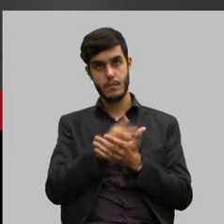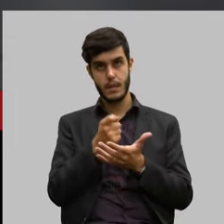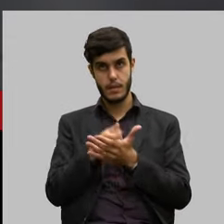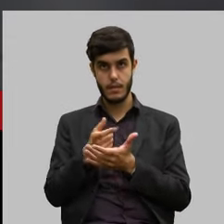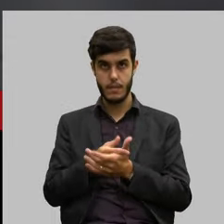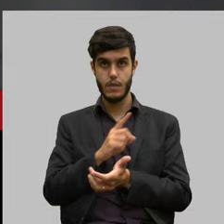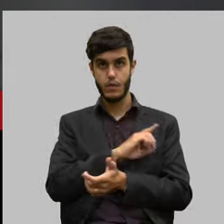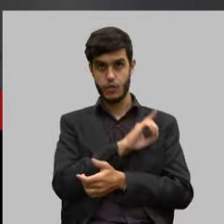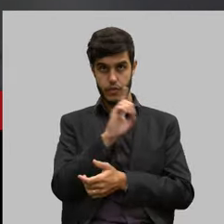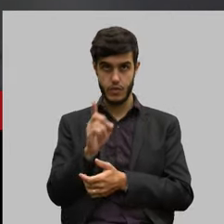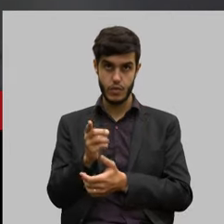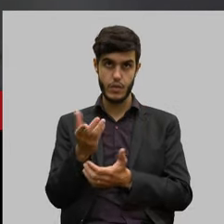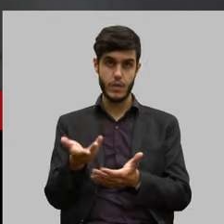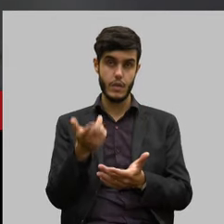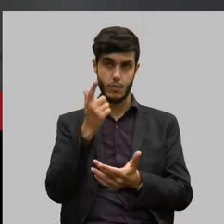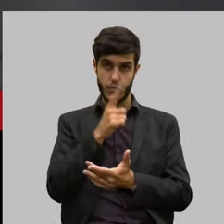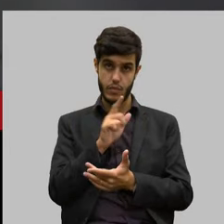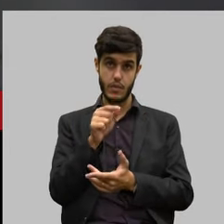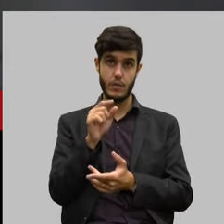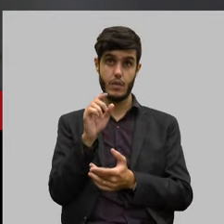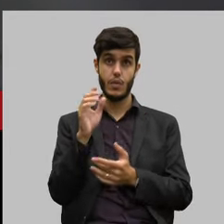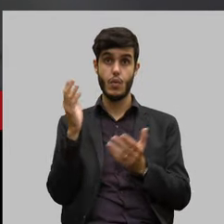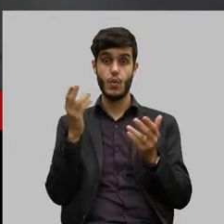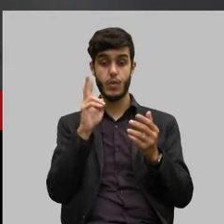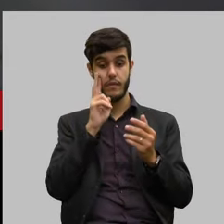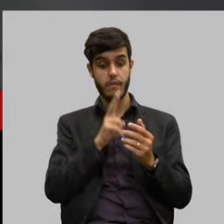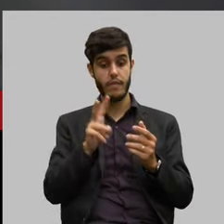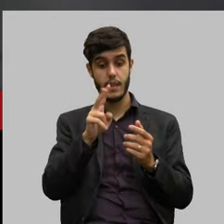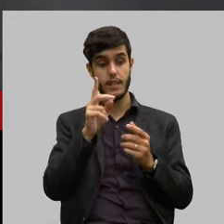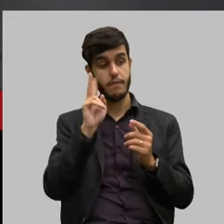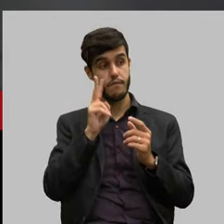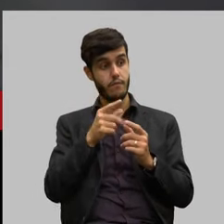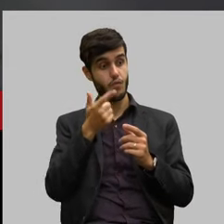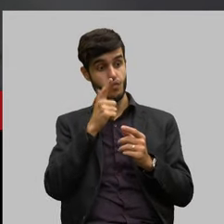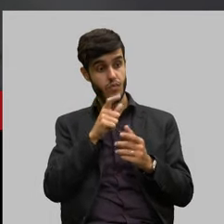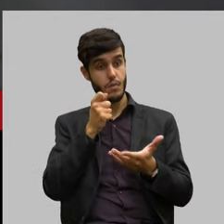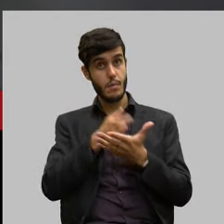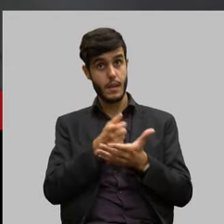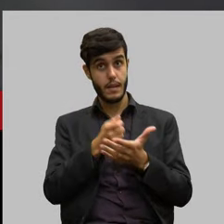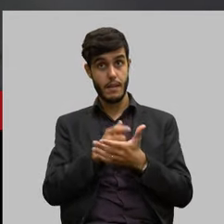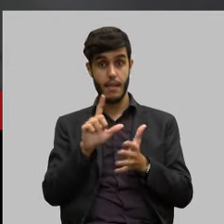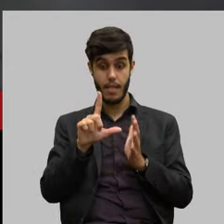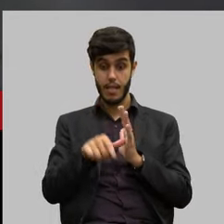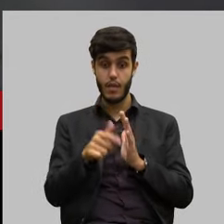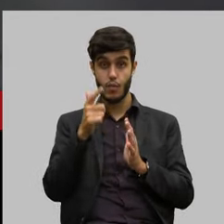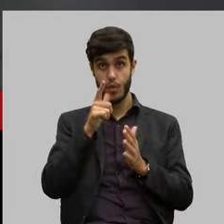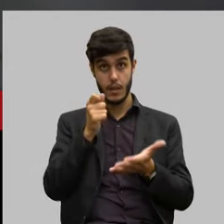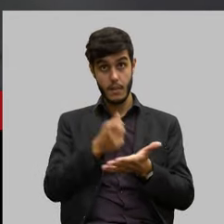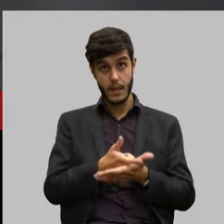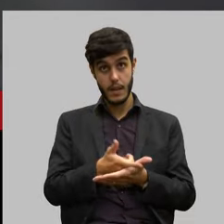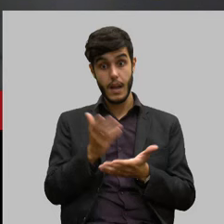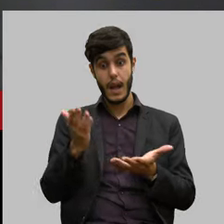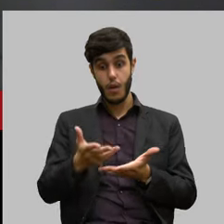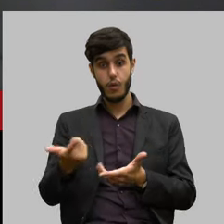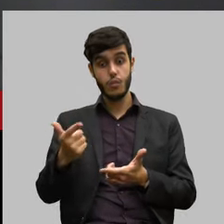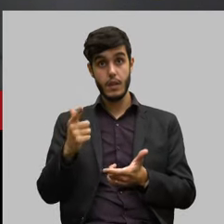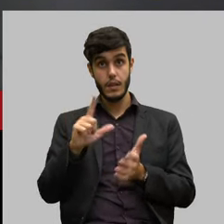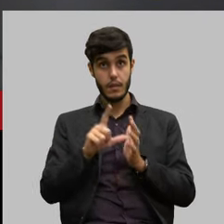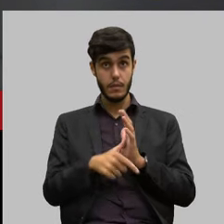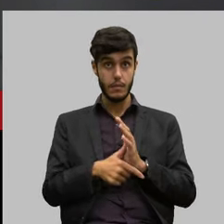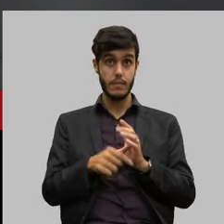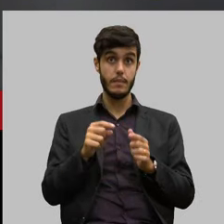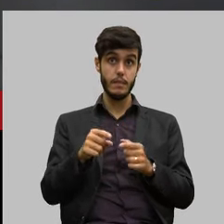dia é algo que não se vê né até hoje né isso não não tem ocorrido isso